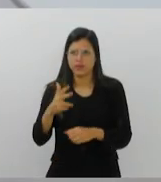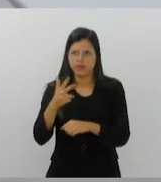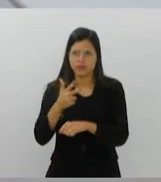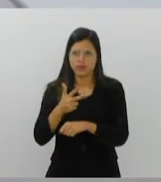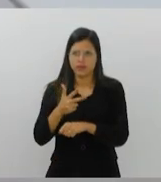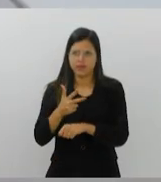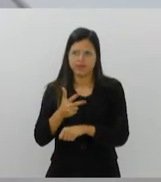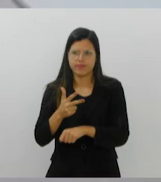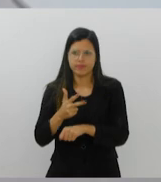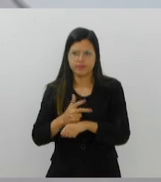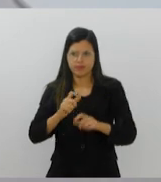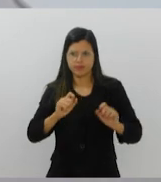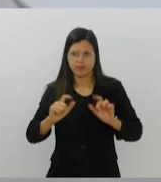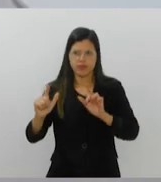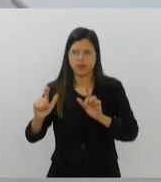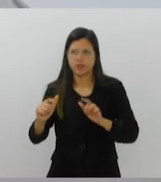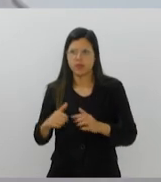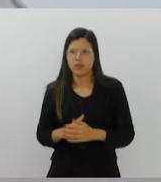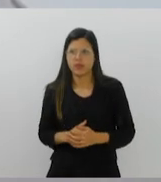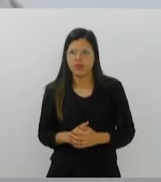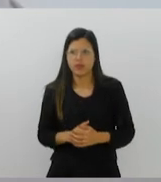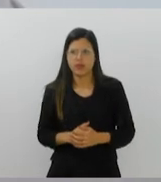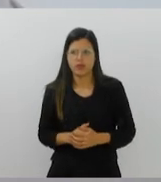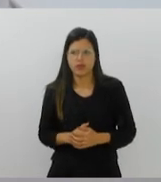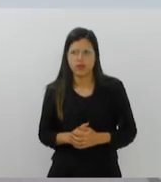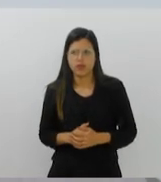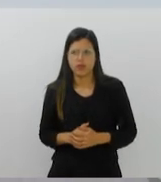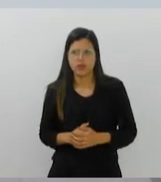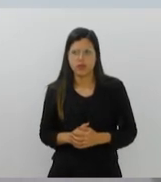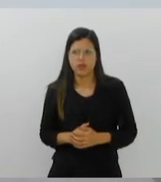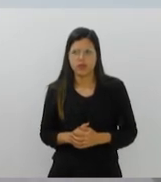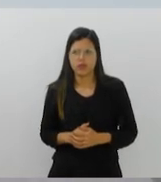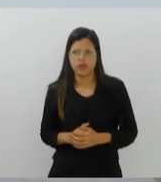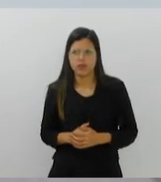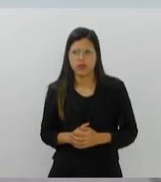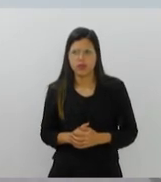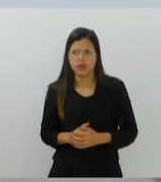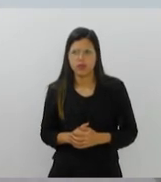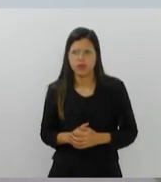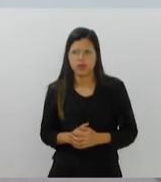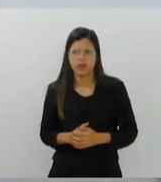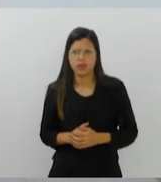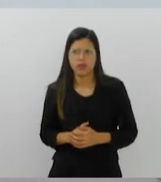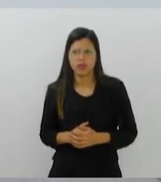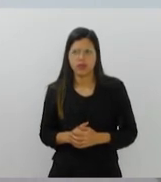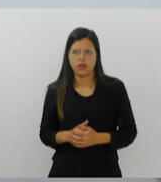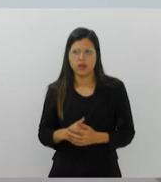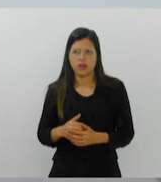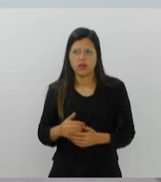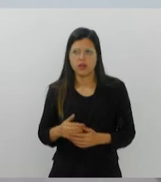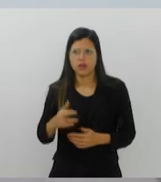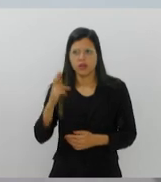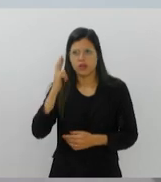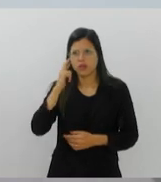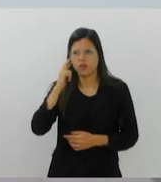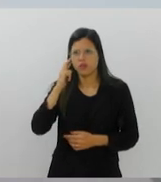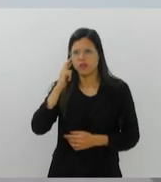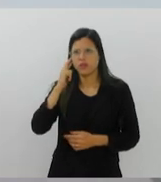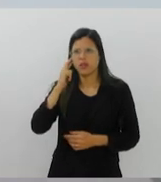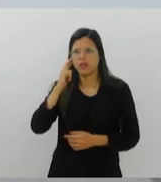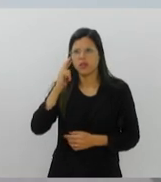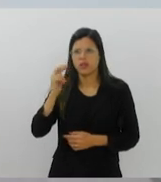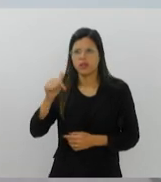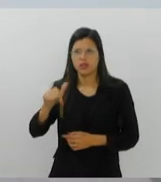Parabéns, Tia, por essa homenagem que você está recebendo. Você que passou tantas lutas na sua vida